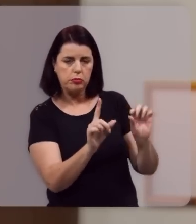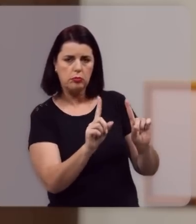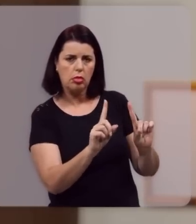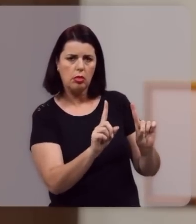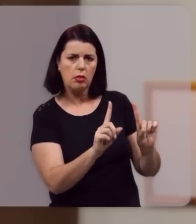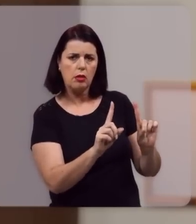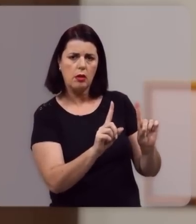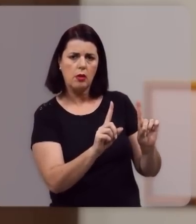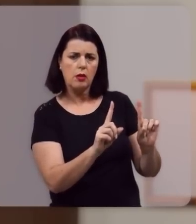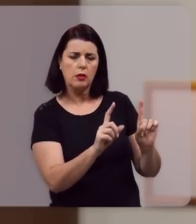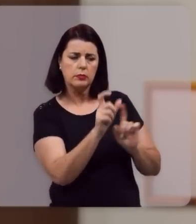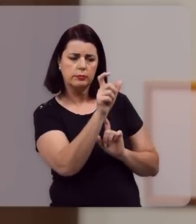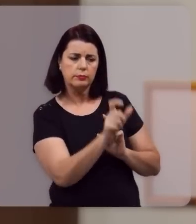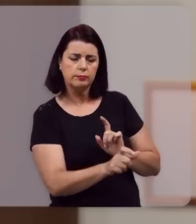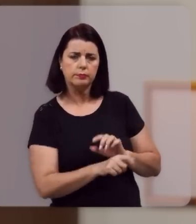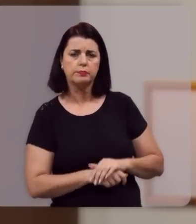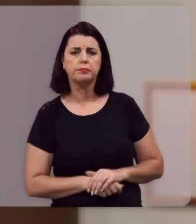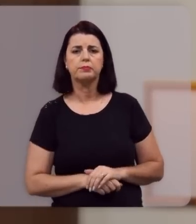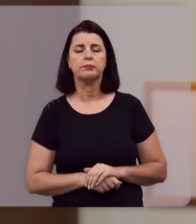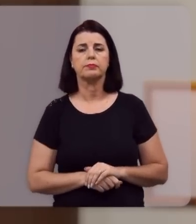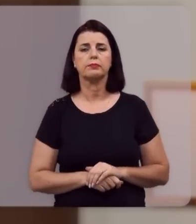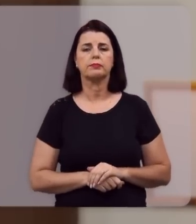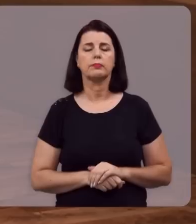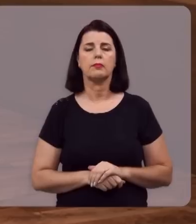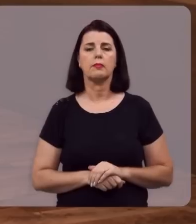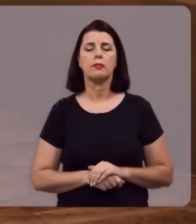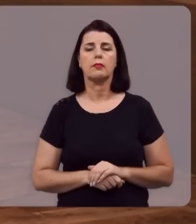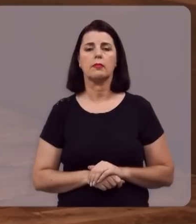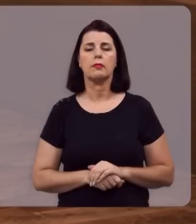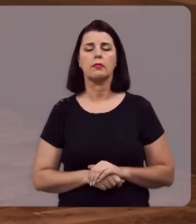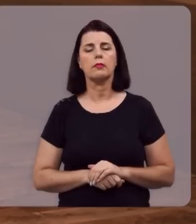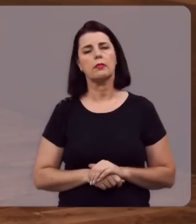usurpação o ser igual a Deus.